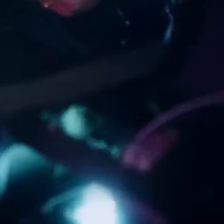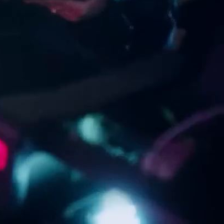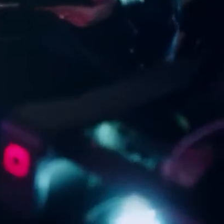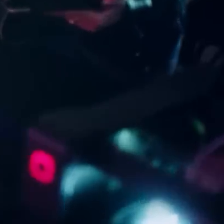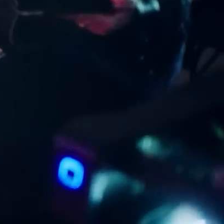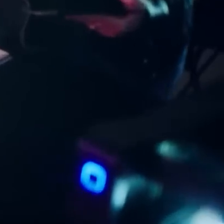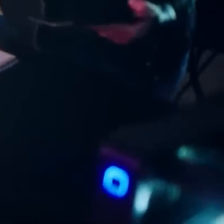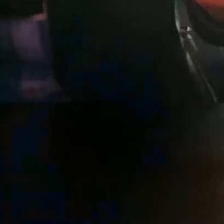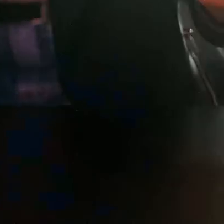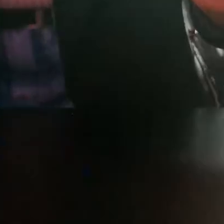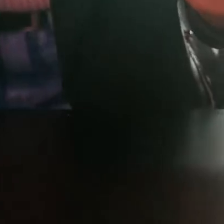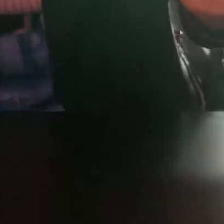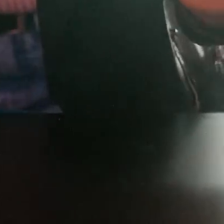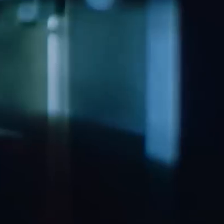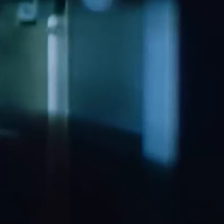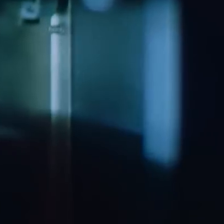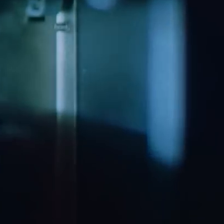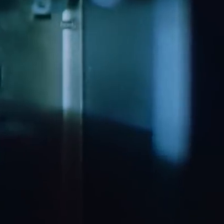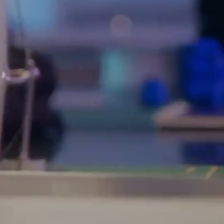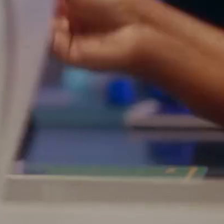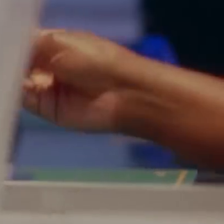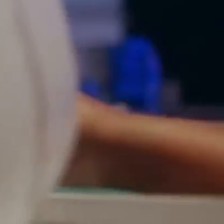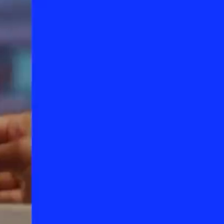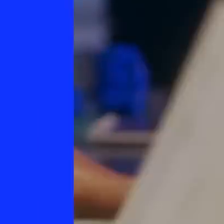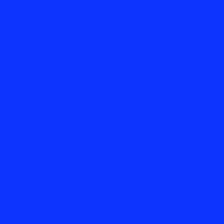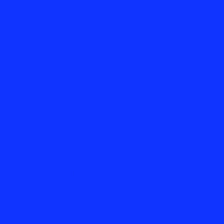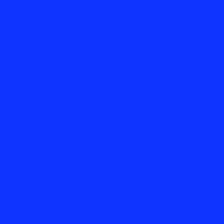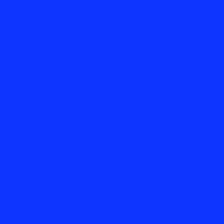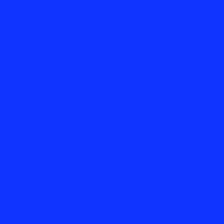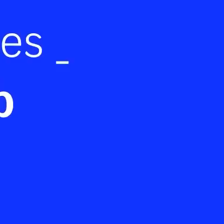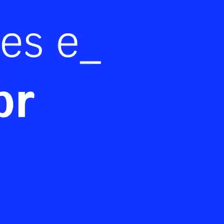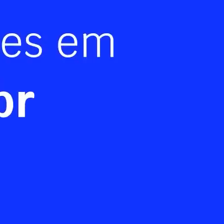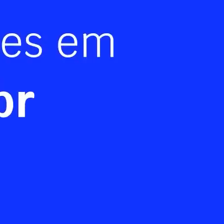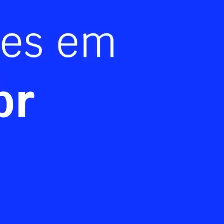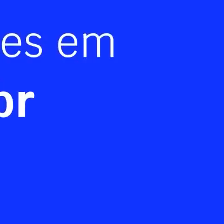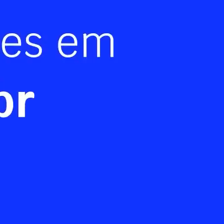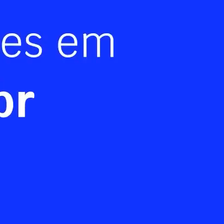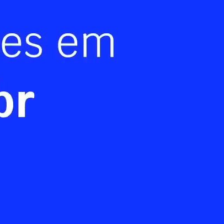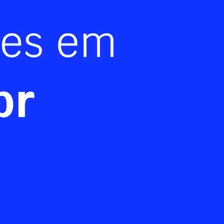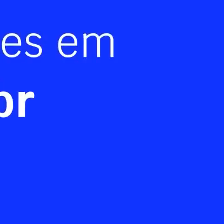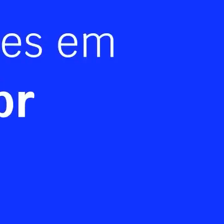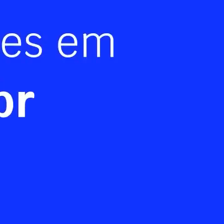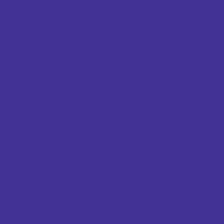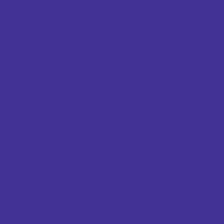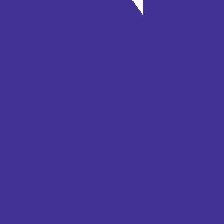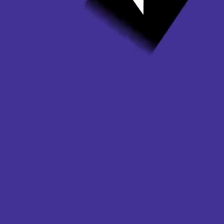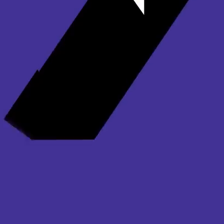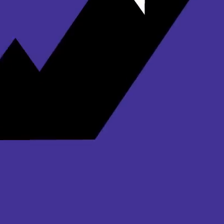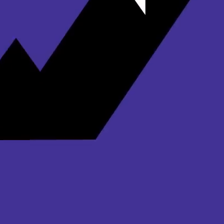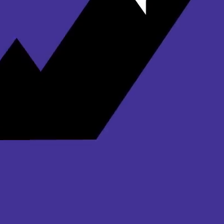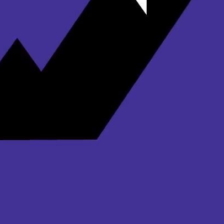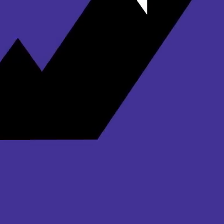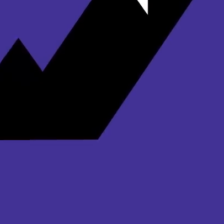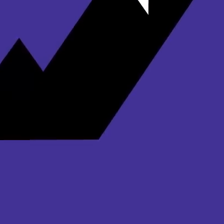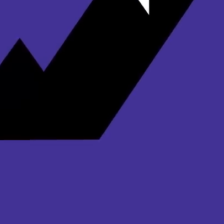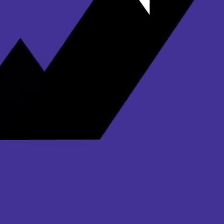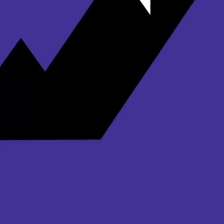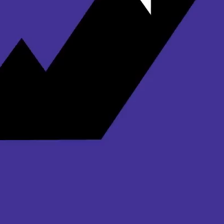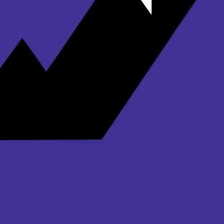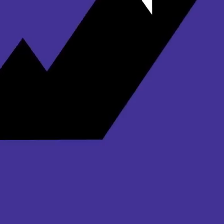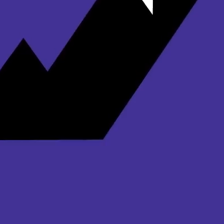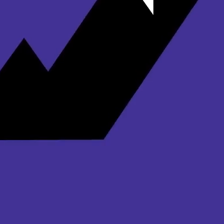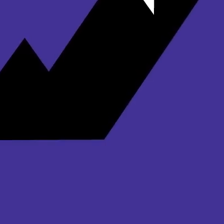Inscrições abertas para o vestibular em ibmec.br. IBMEC, a melhor startup que existe é você.